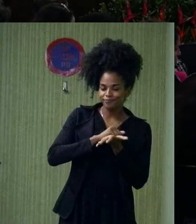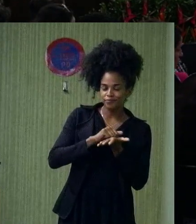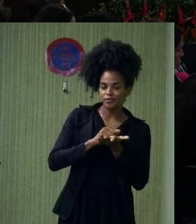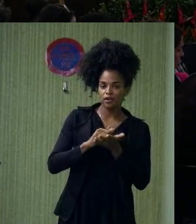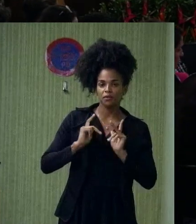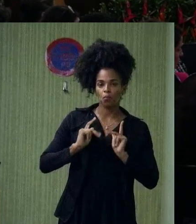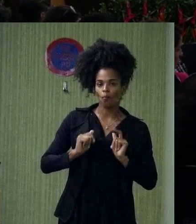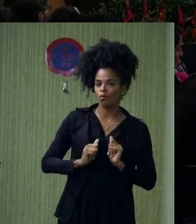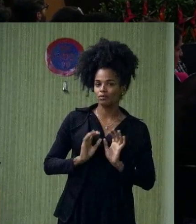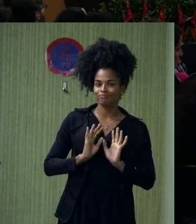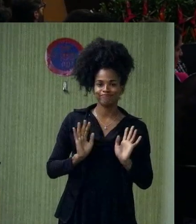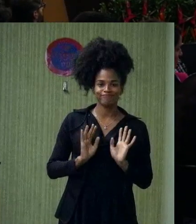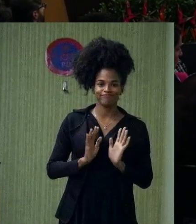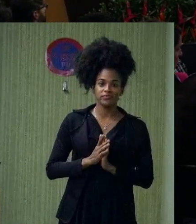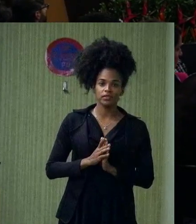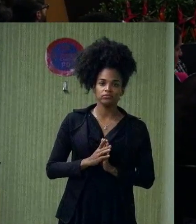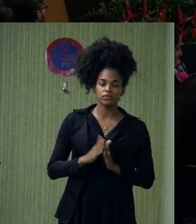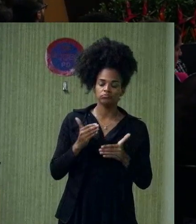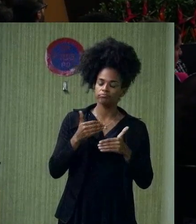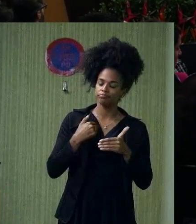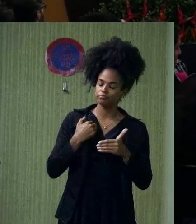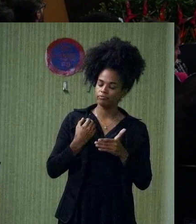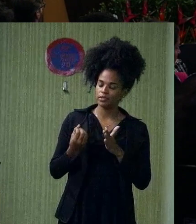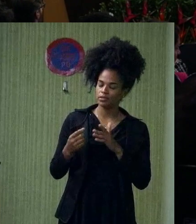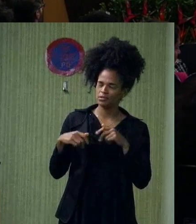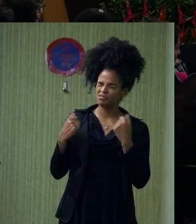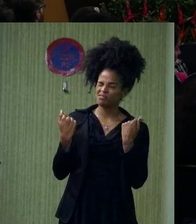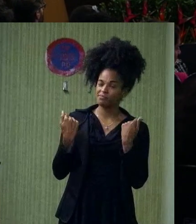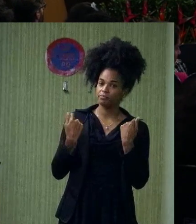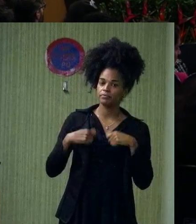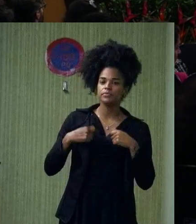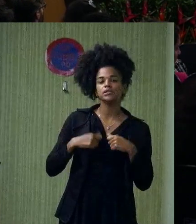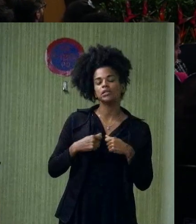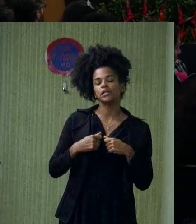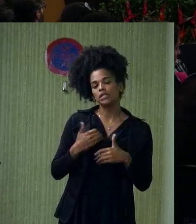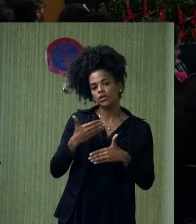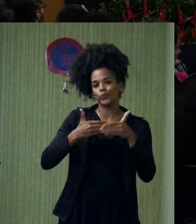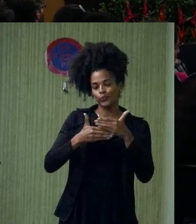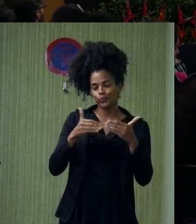o su gêneros o parquê né então